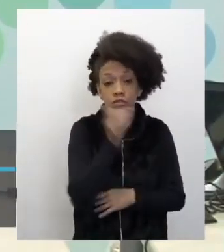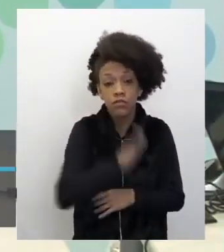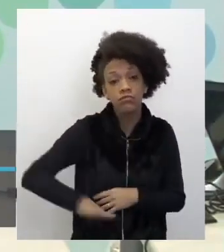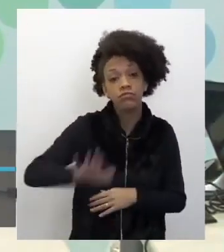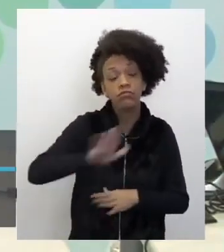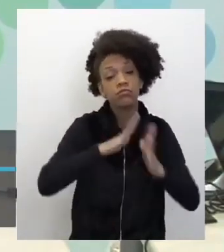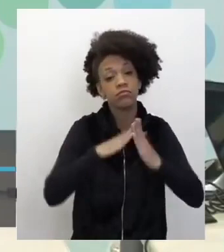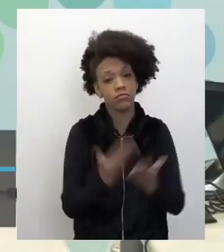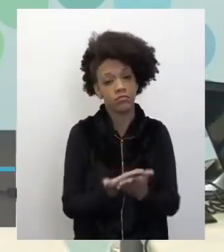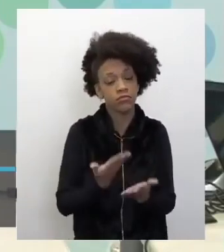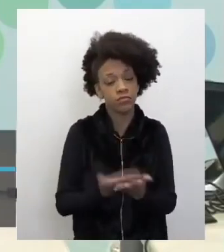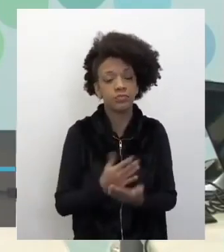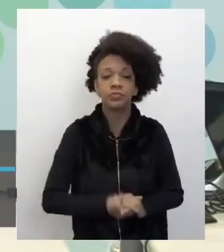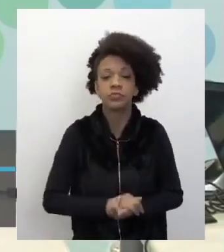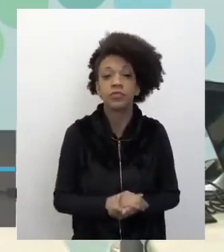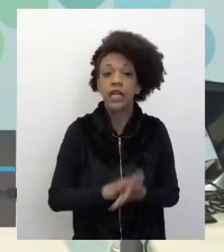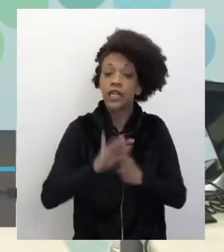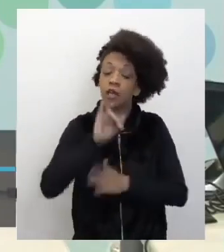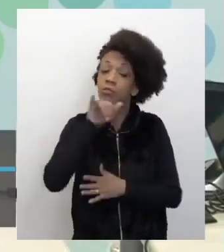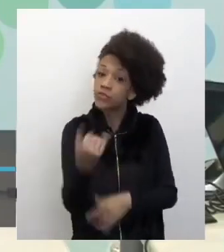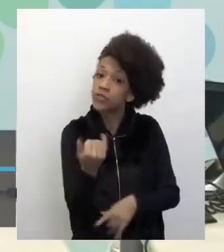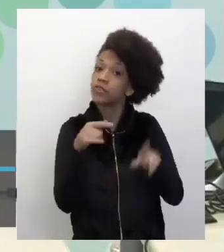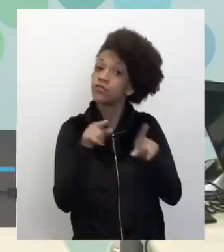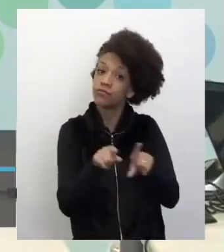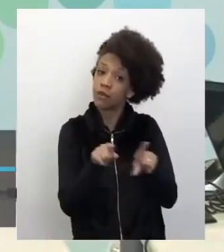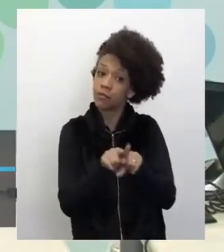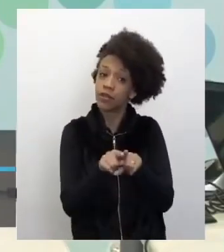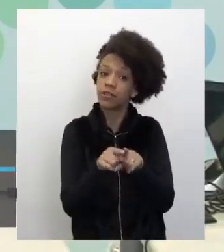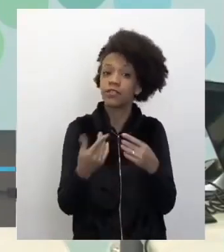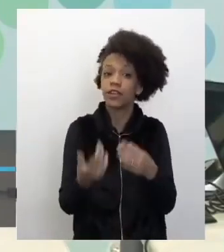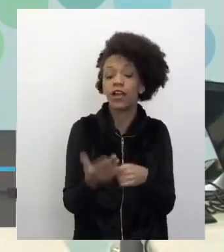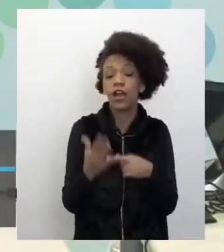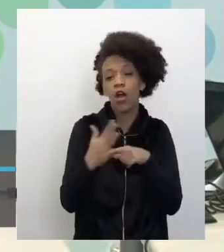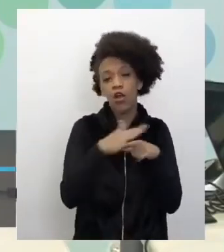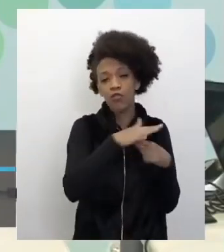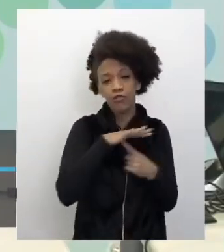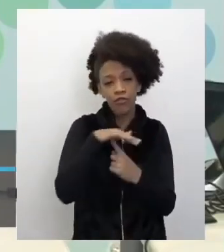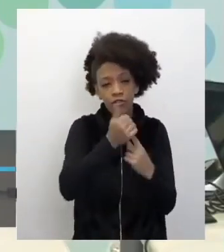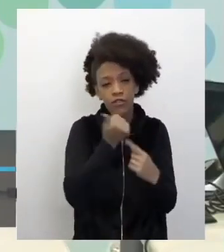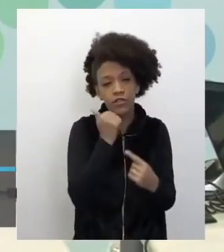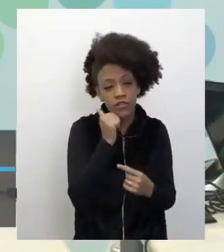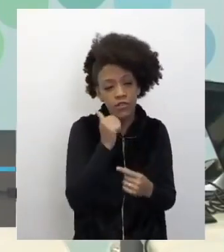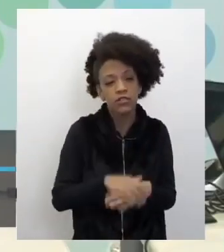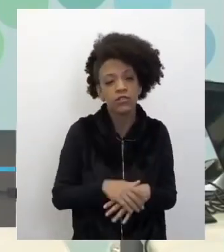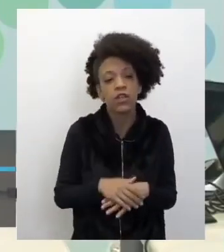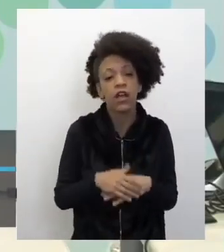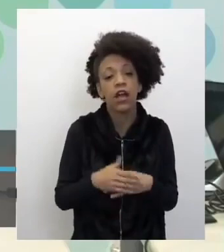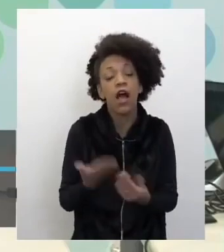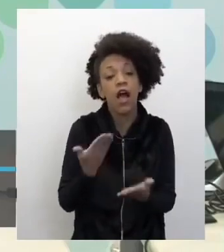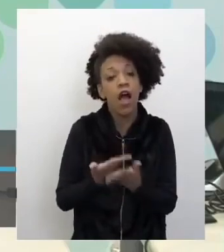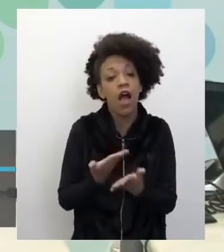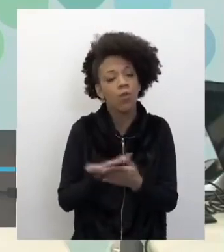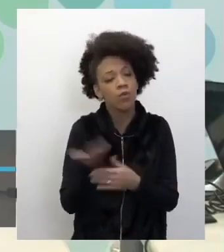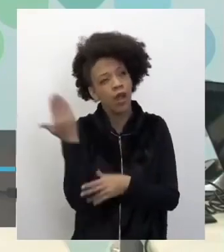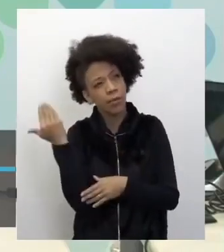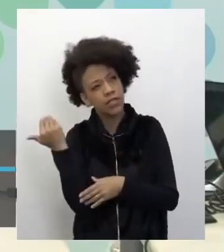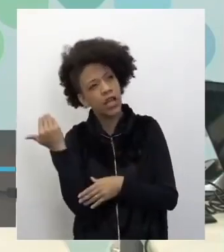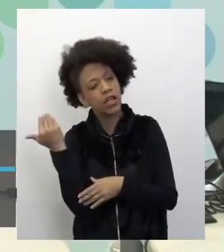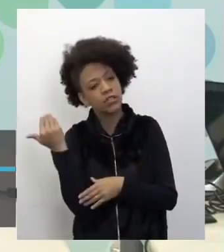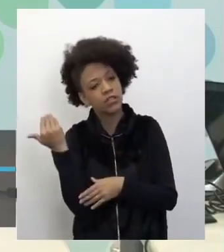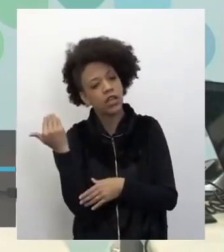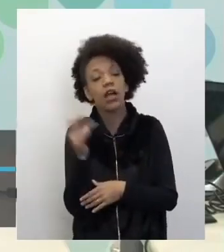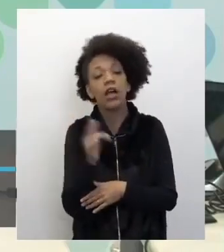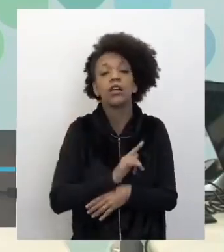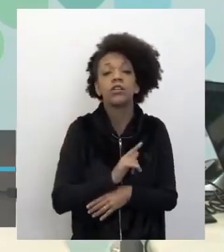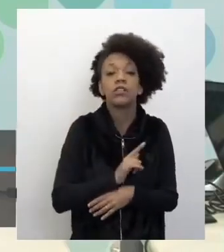nesse momento. E aproveitando, né, que a gente está falando aí de Feira de Ciências e tudo mais, na nossa aula passada, nós